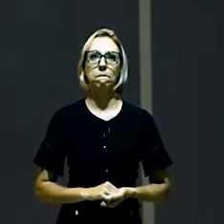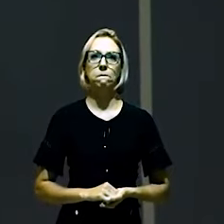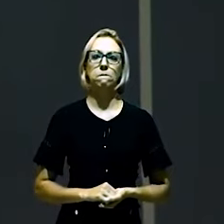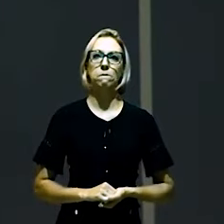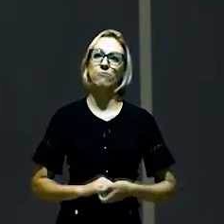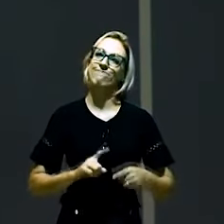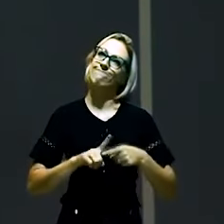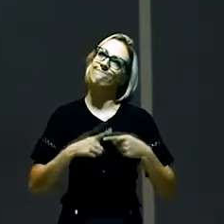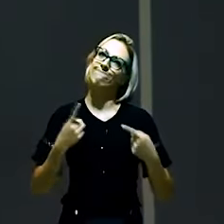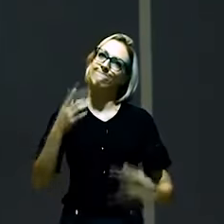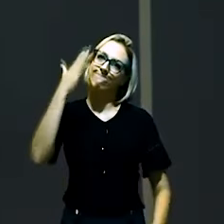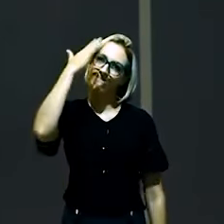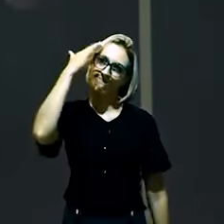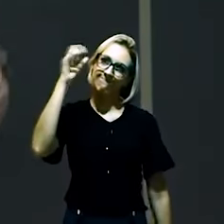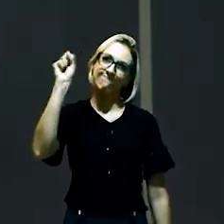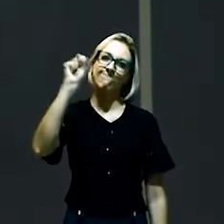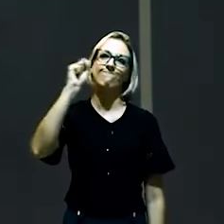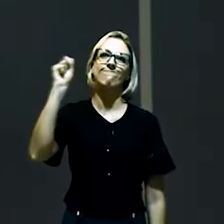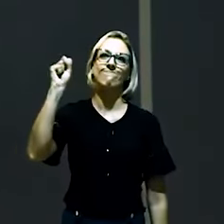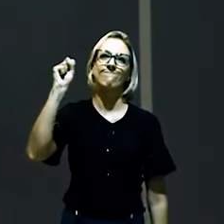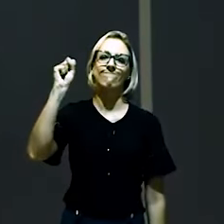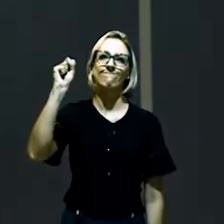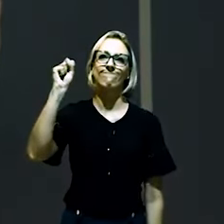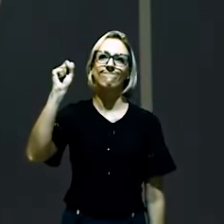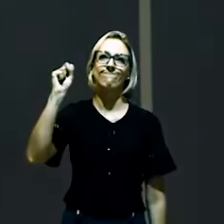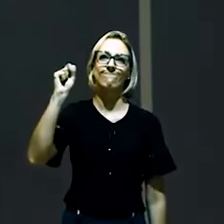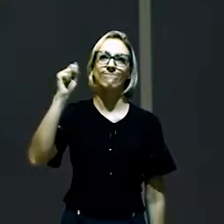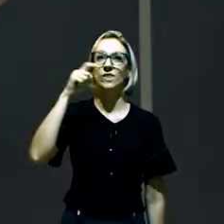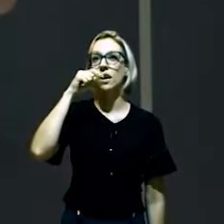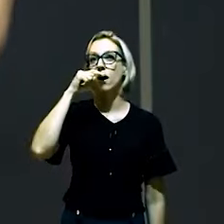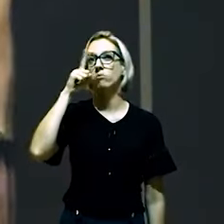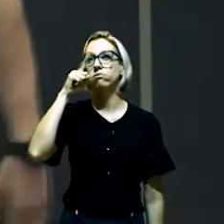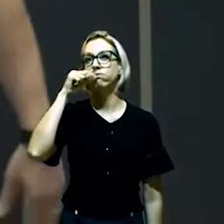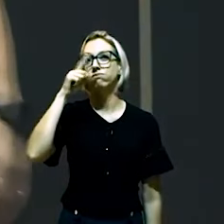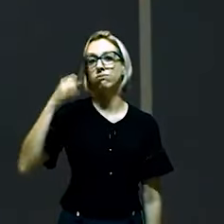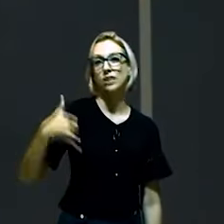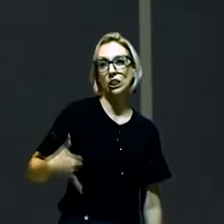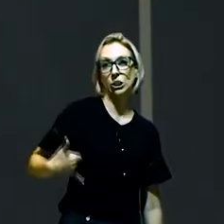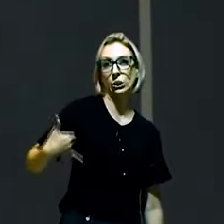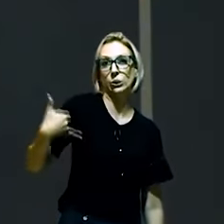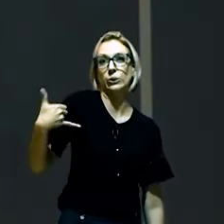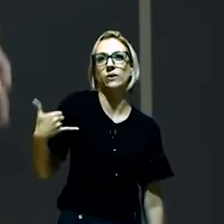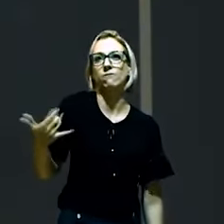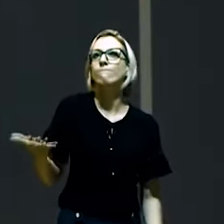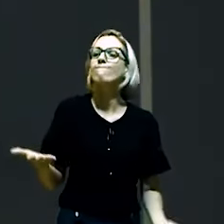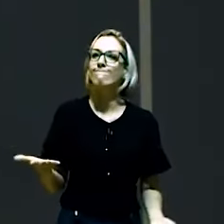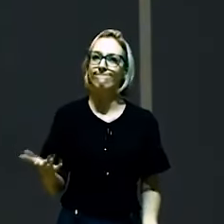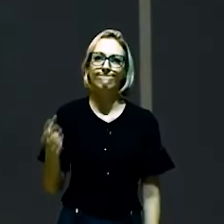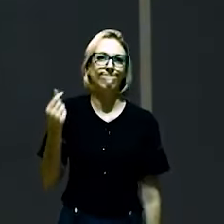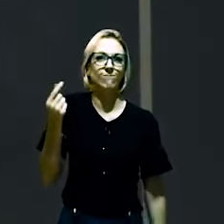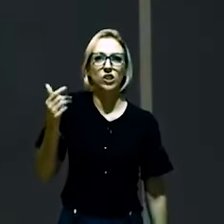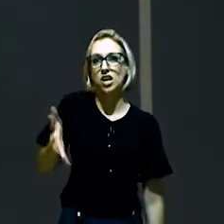Mas Salomão, pela sua grandeza, pelo momento que vivia, talvez por tudo que tinha,